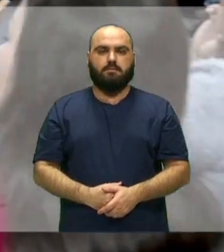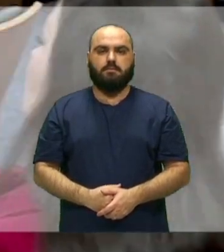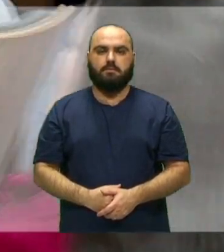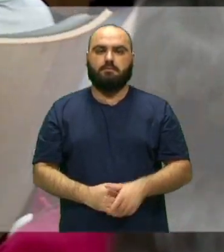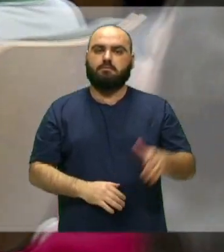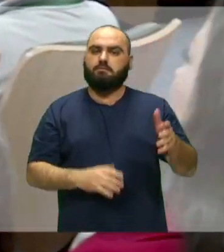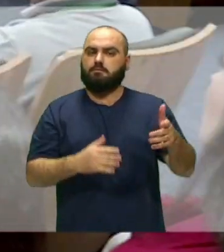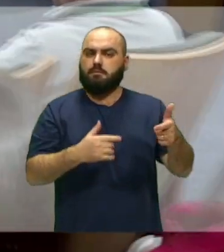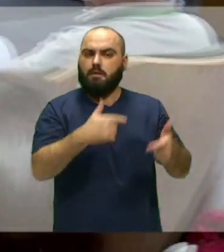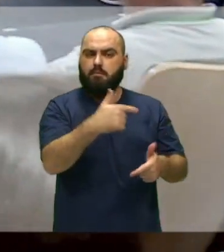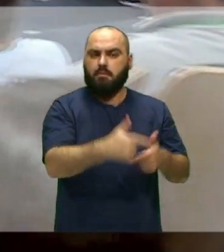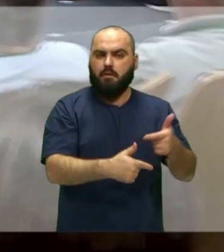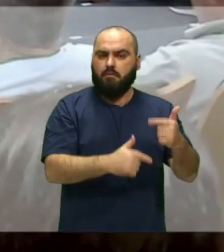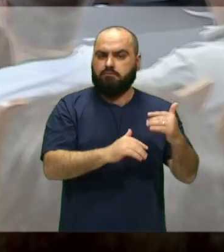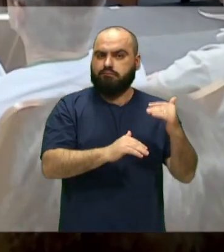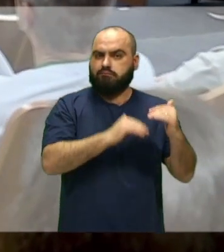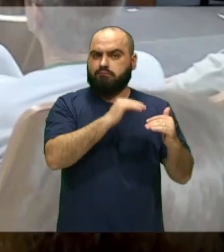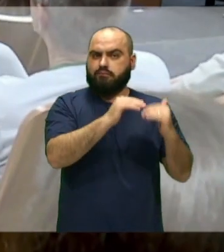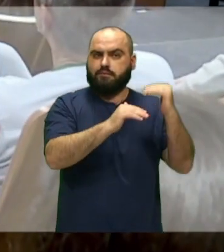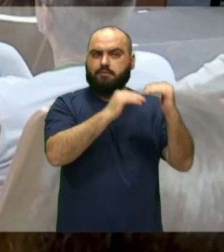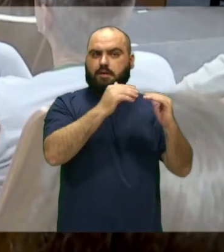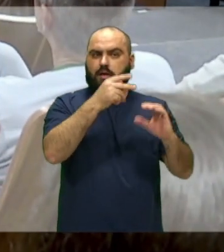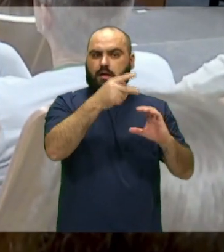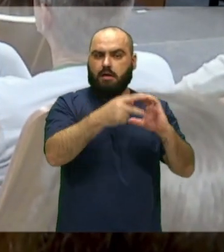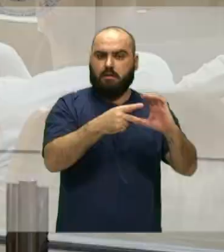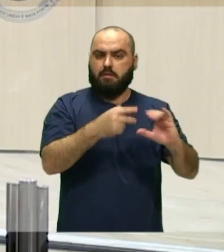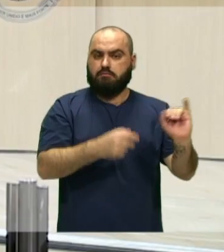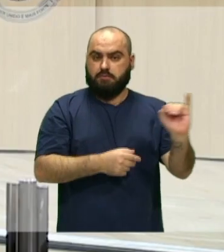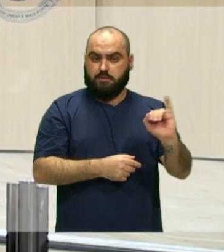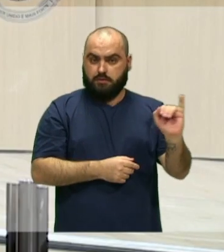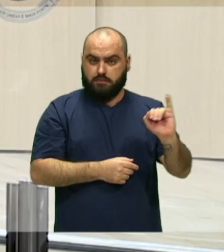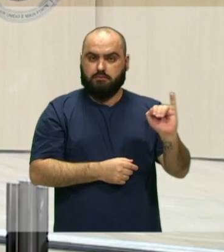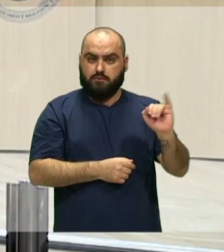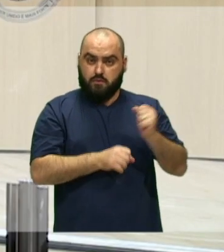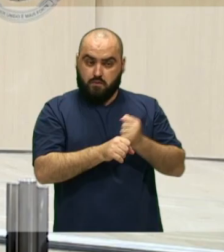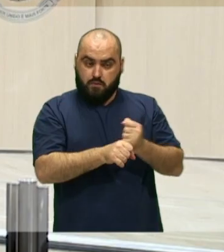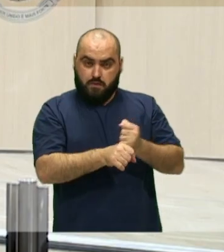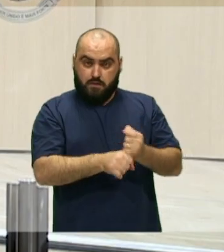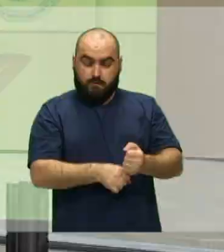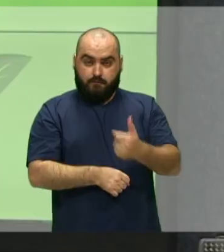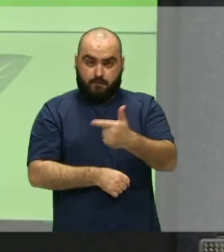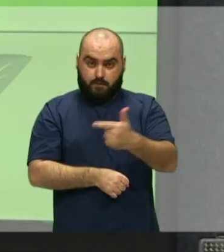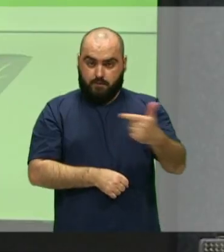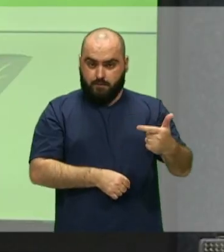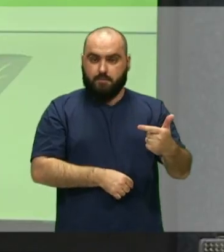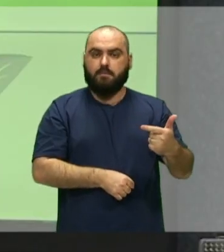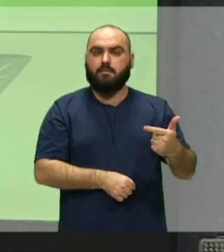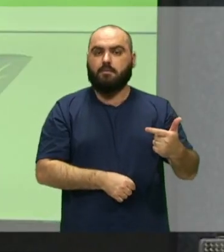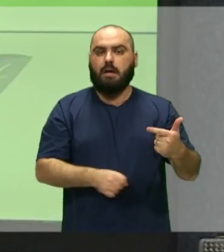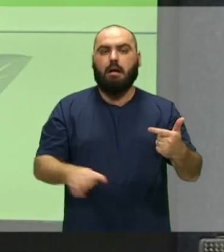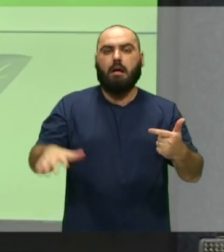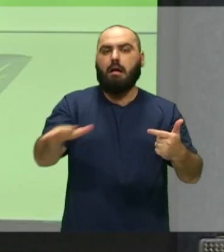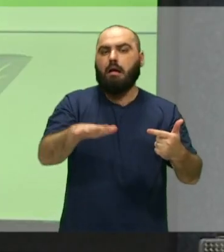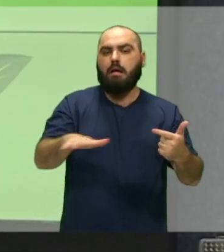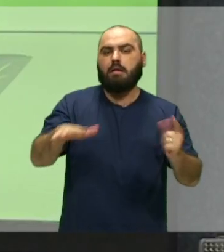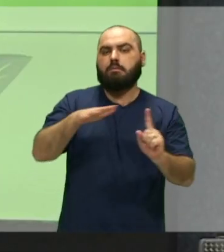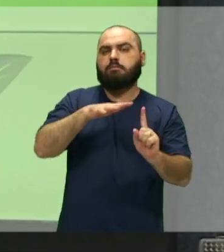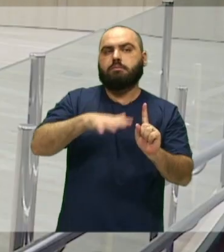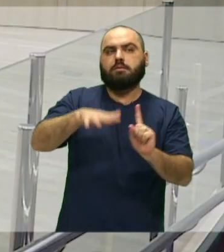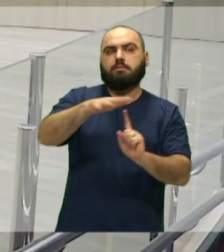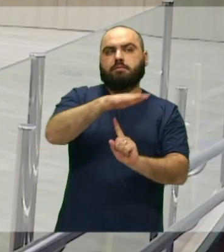programas desenvolvidos pela câmara de vereadores ao longo de 2022 em áreas como meio